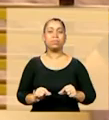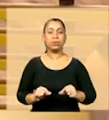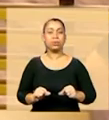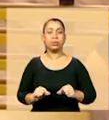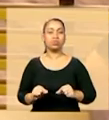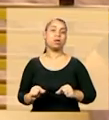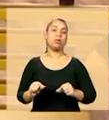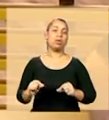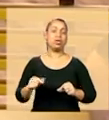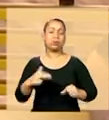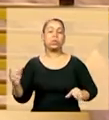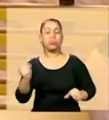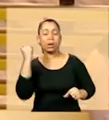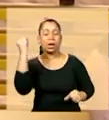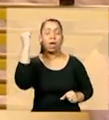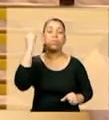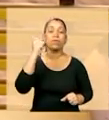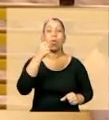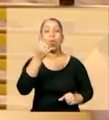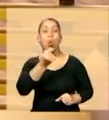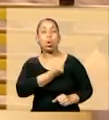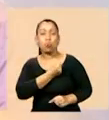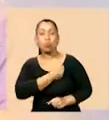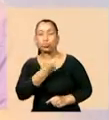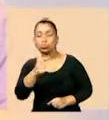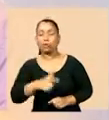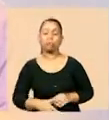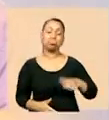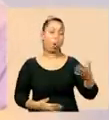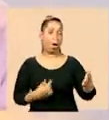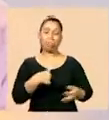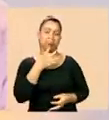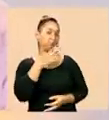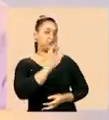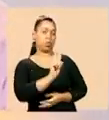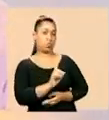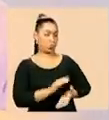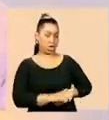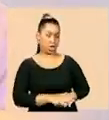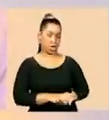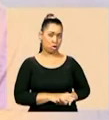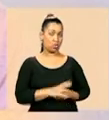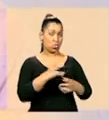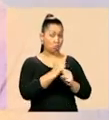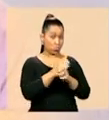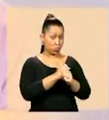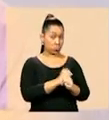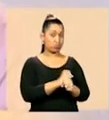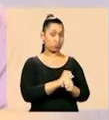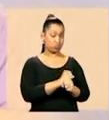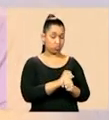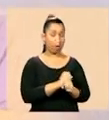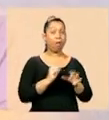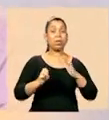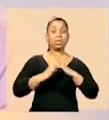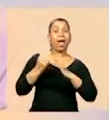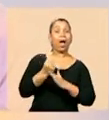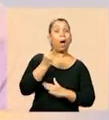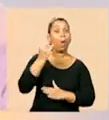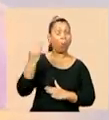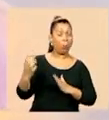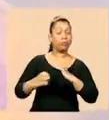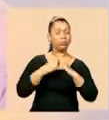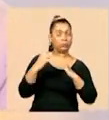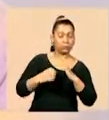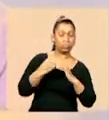caso grave? Ou vocês não têm isso em números? Não, eu não conheço estudos em números. Geralmente as empresas,